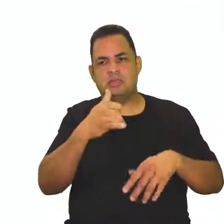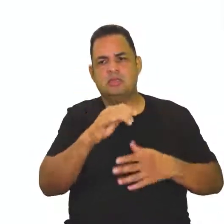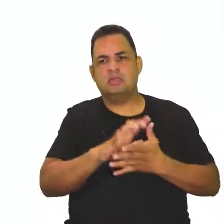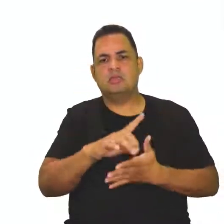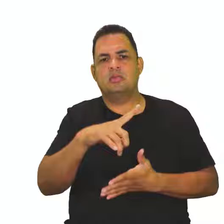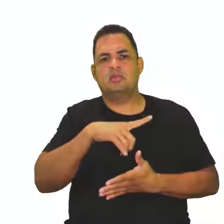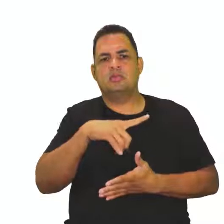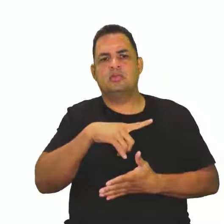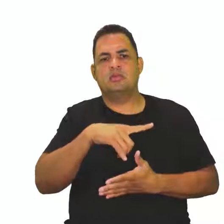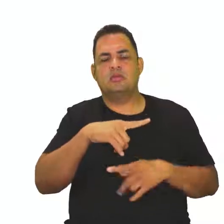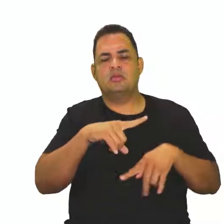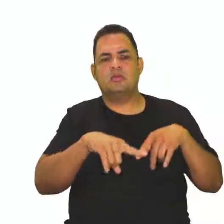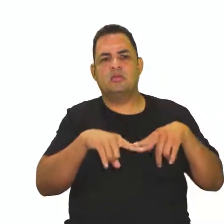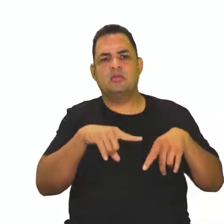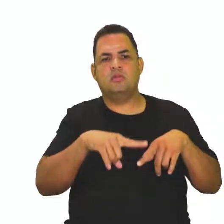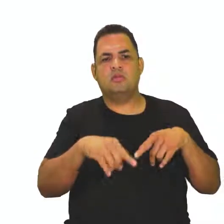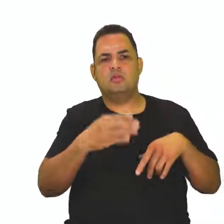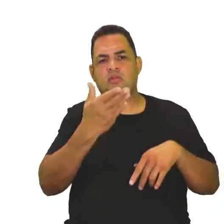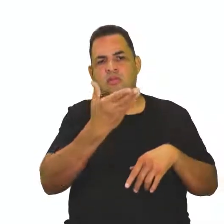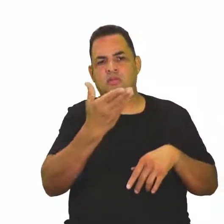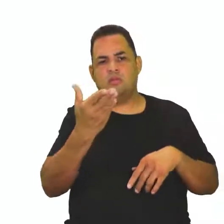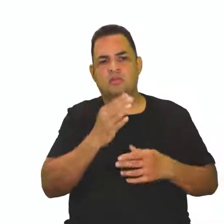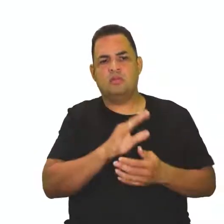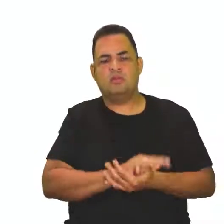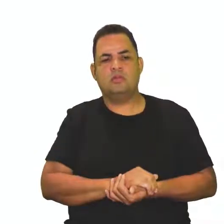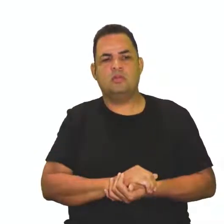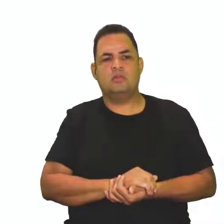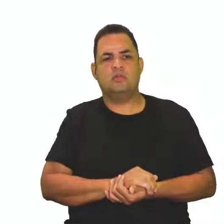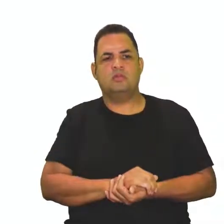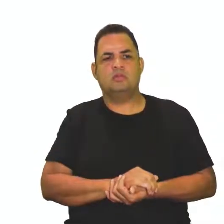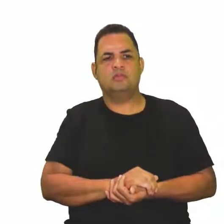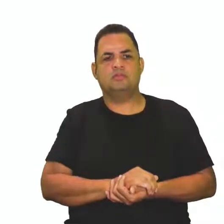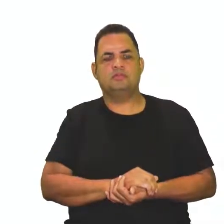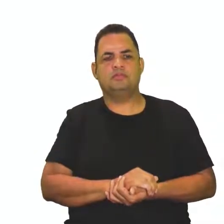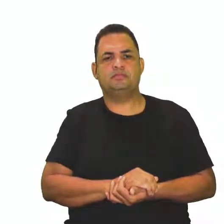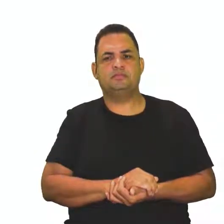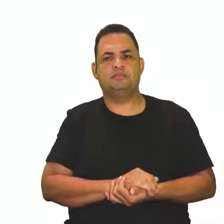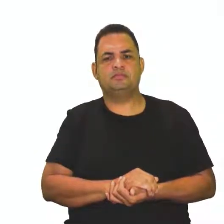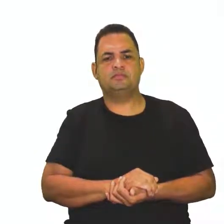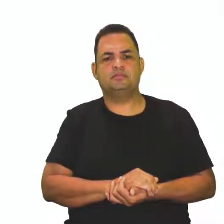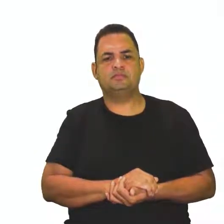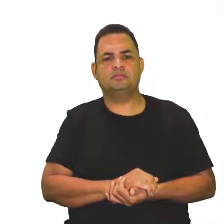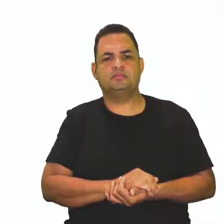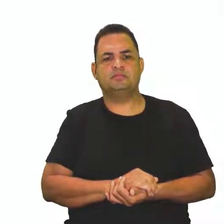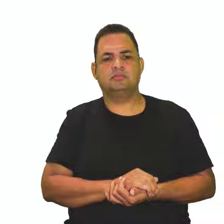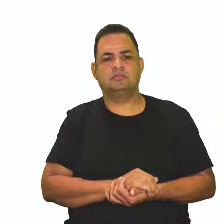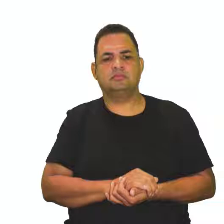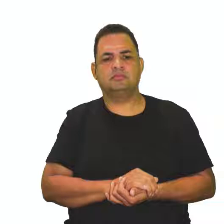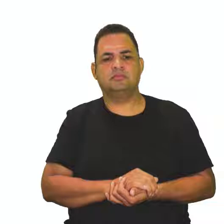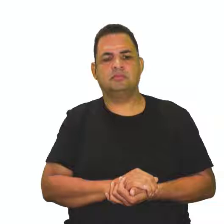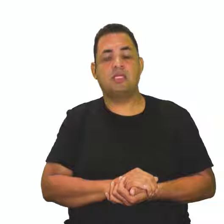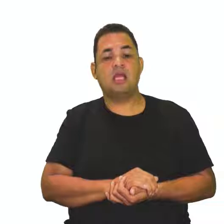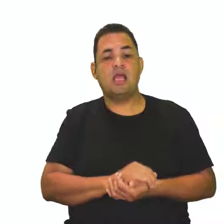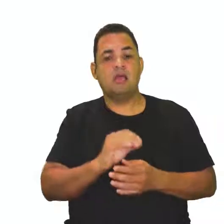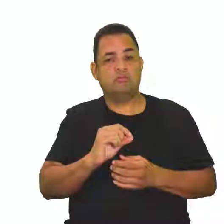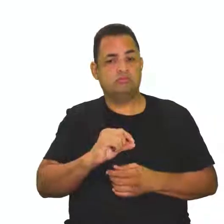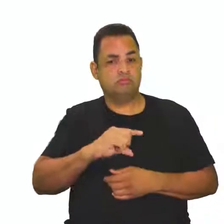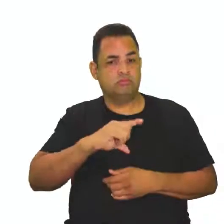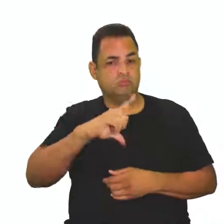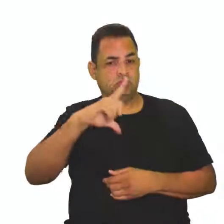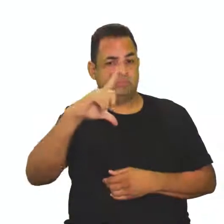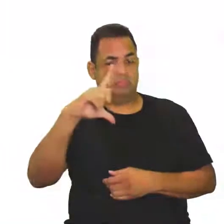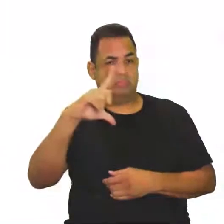um material que ele pode ser colocado ali, ó. Ele vai até aumentar